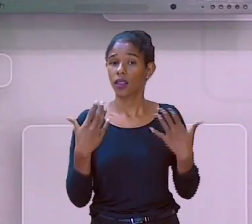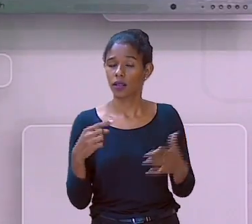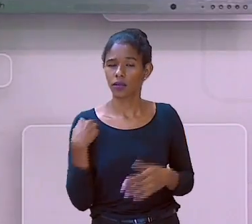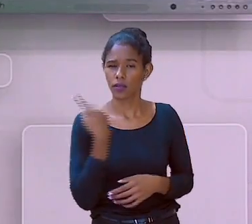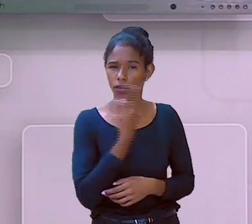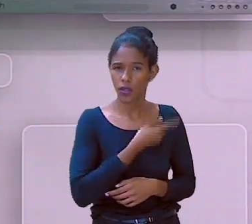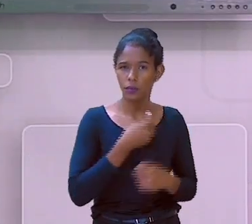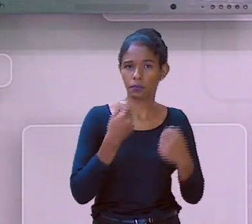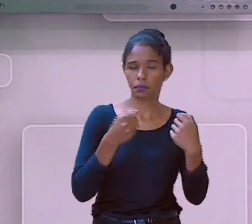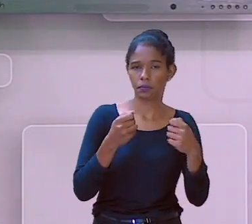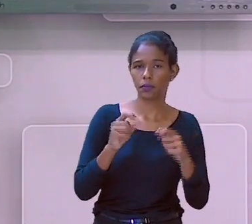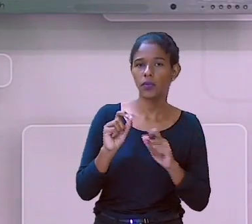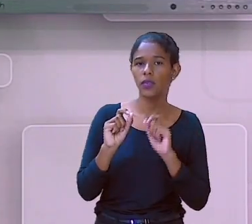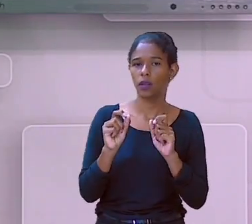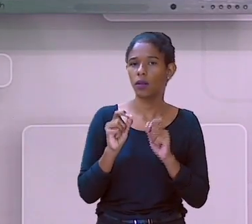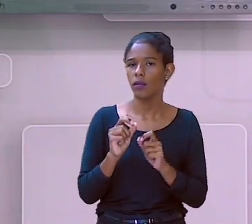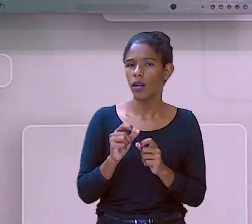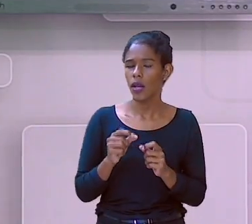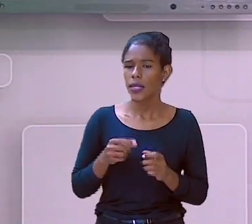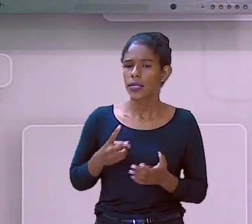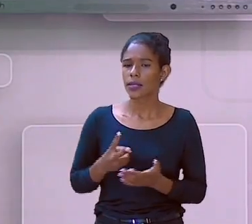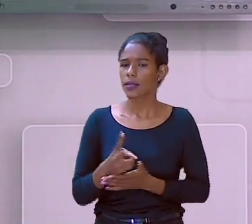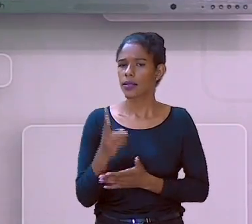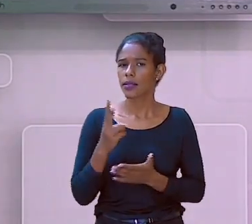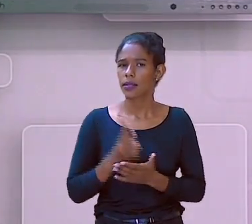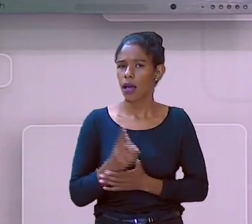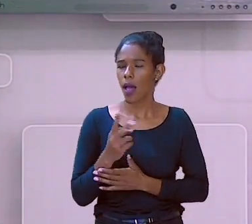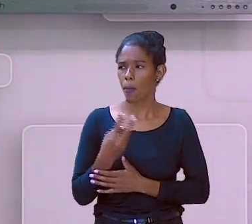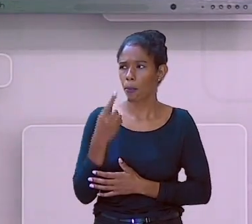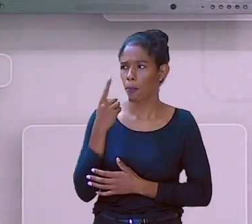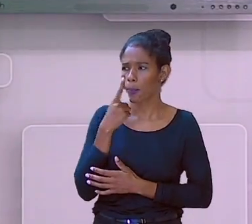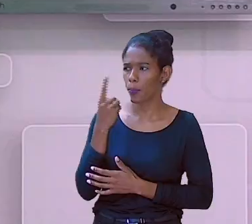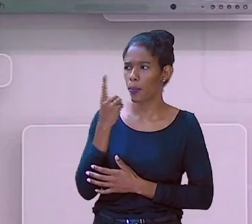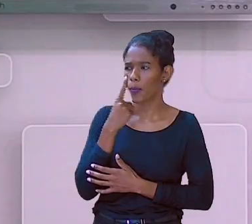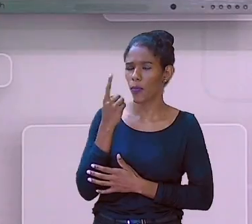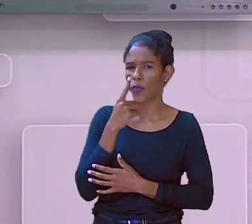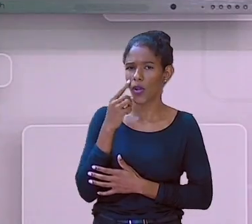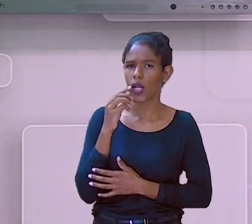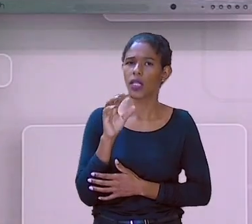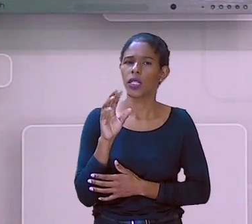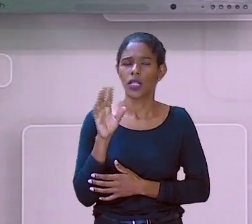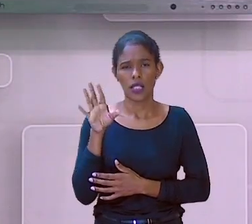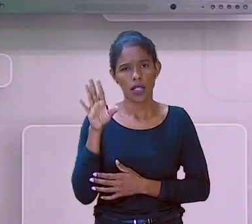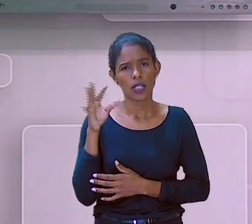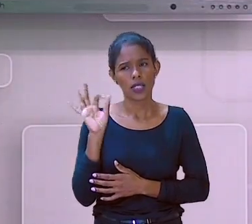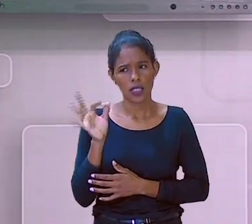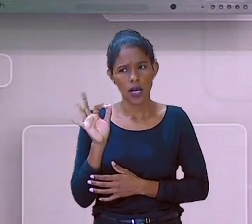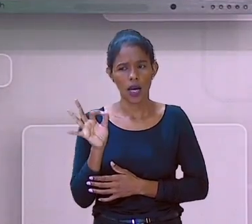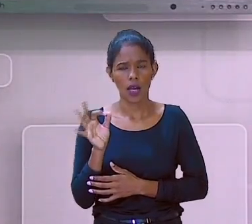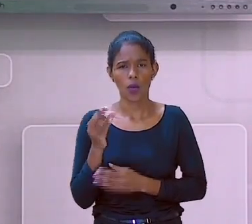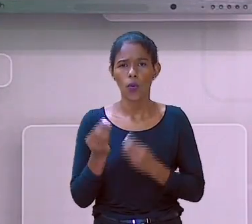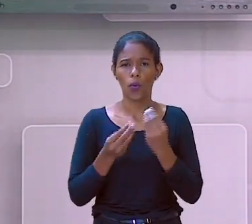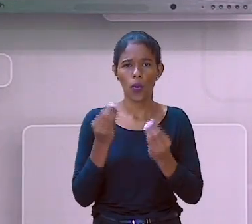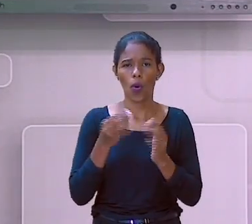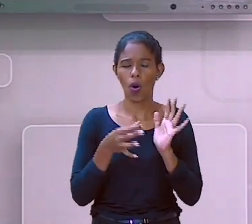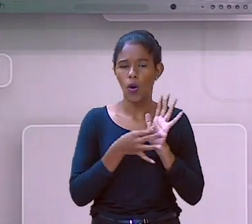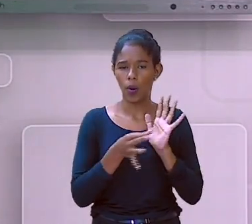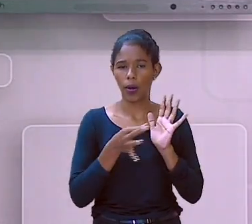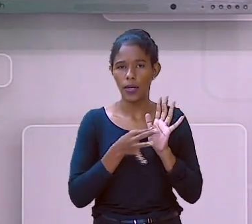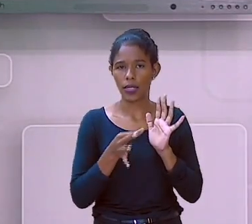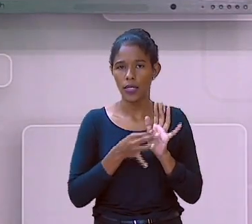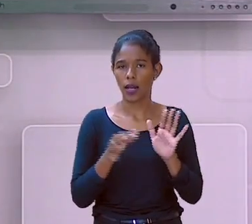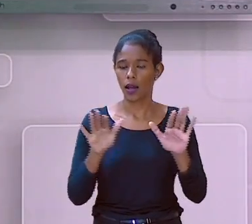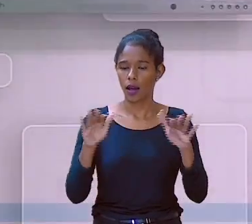que verificar sempre essas dicas. Olha, os 4 segmentos